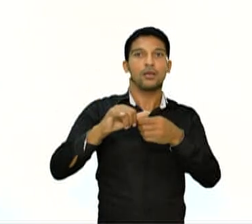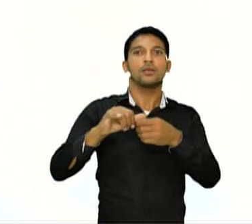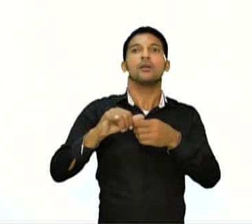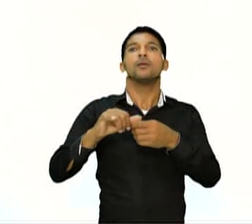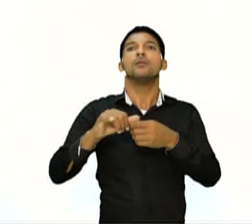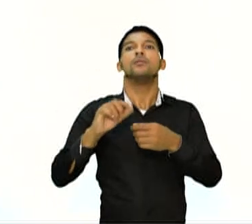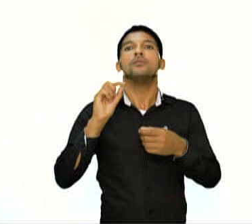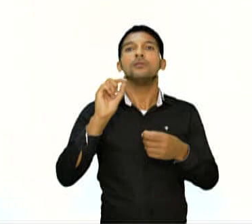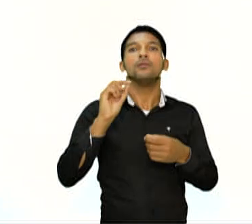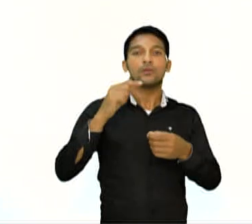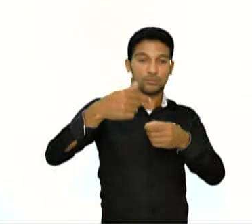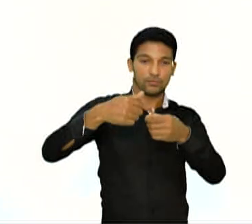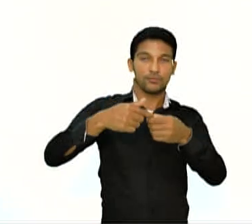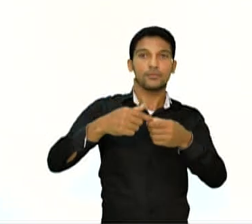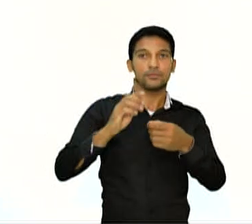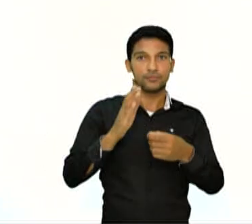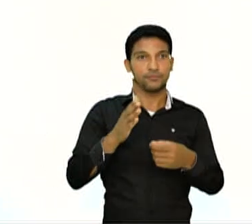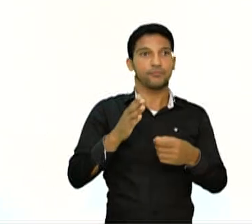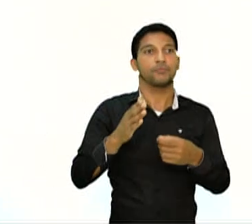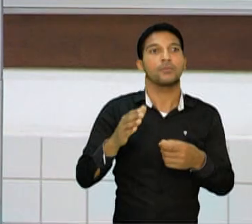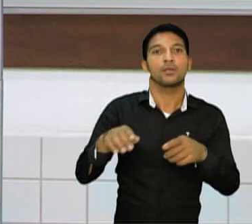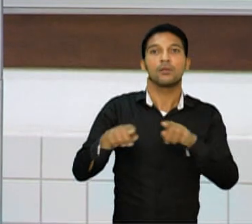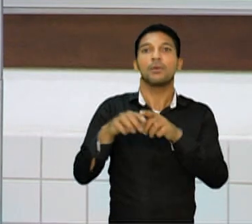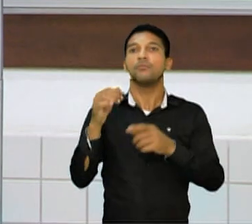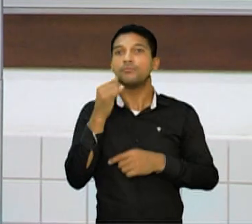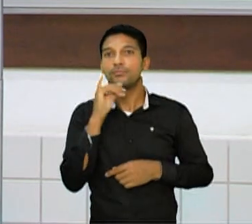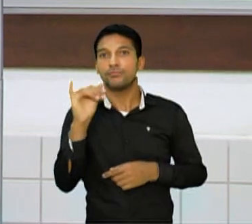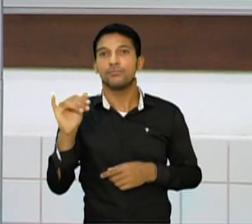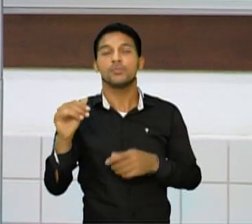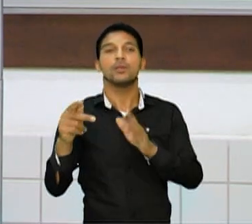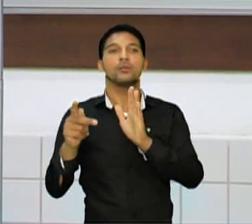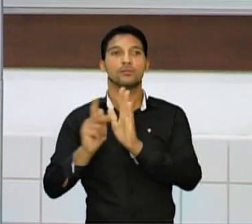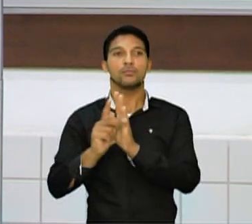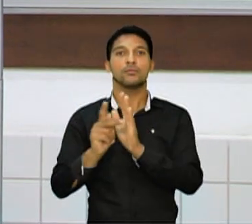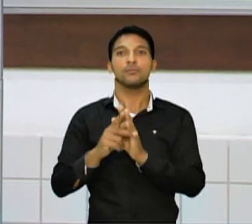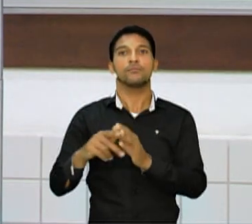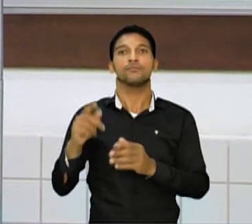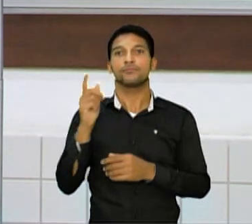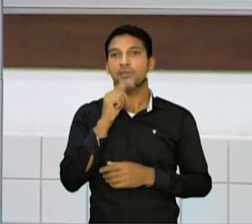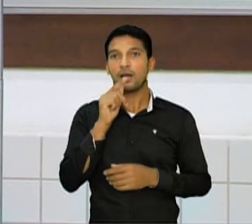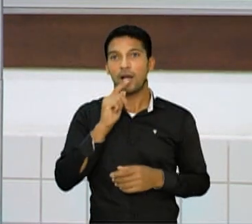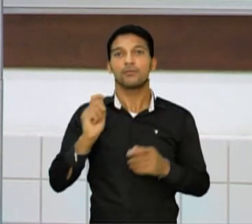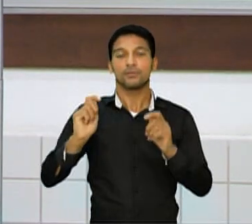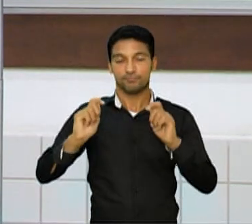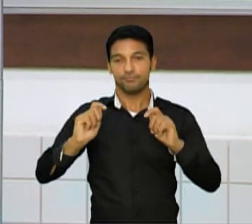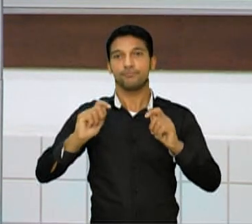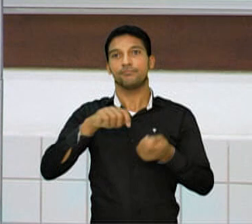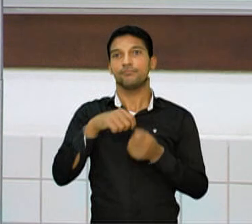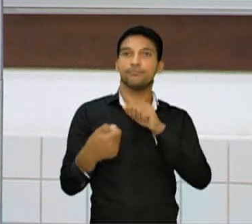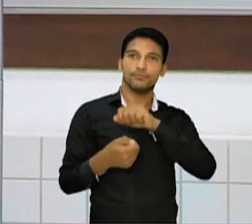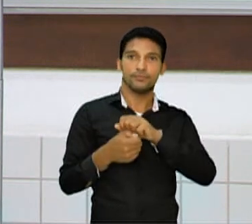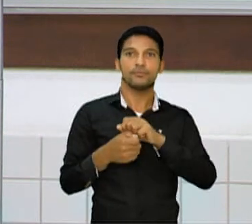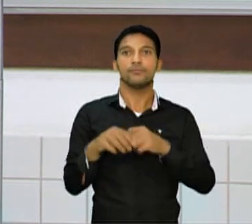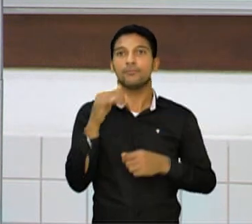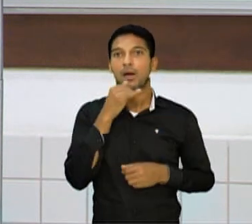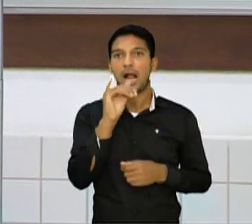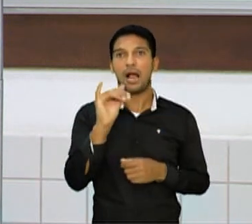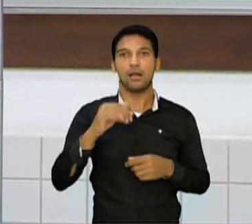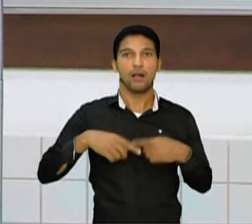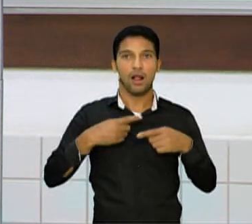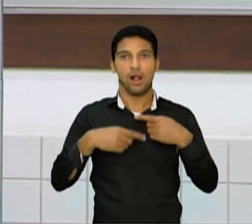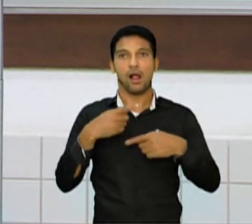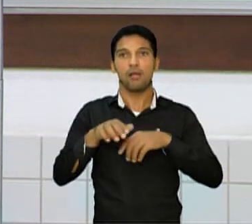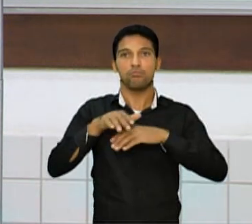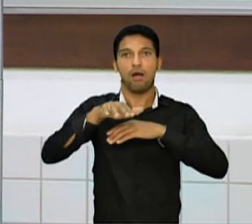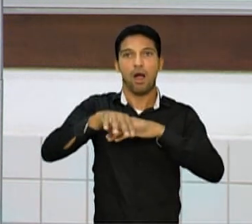água, do vento, sendo então uma fonte de energia secundária. Além disso, dessa situação do primário